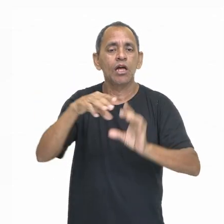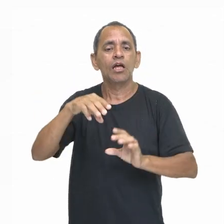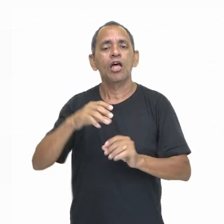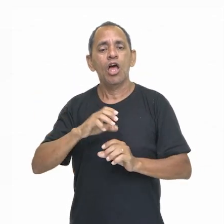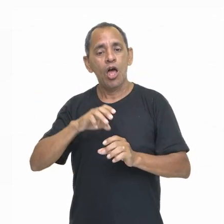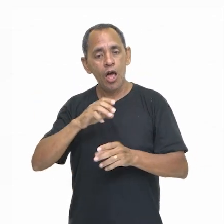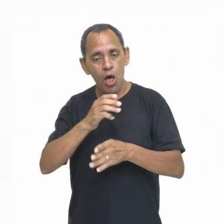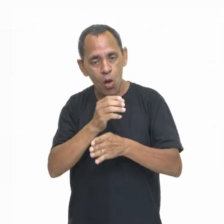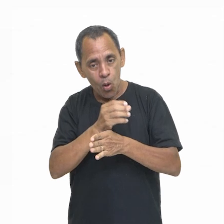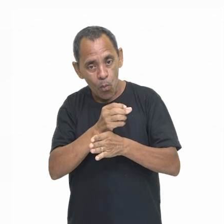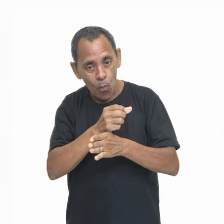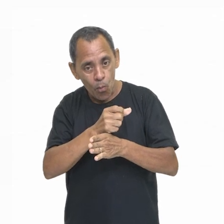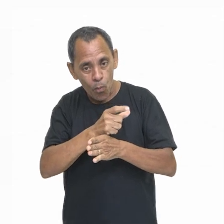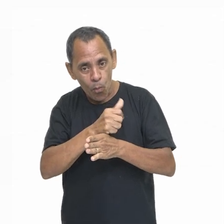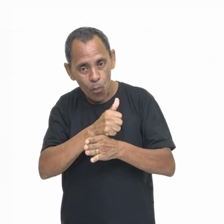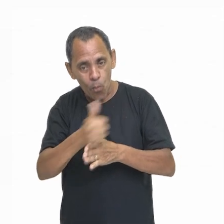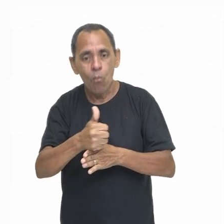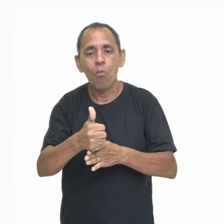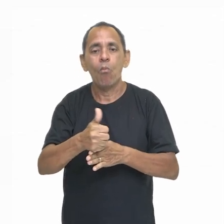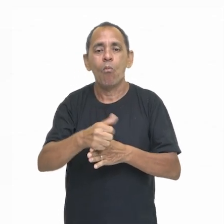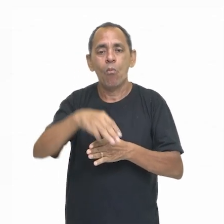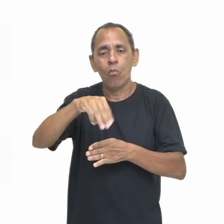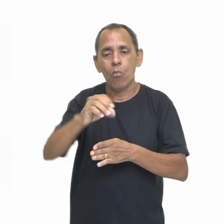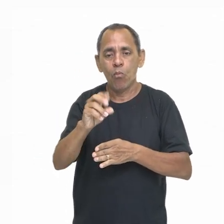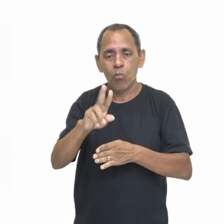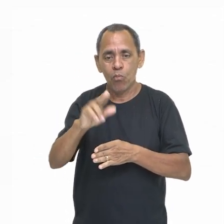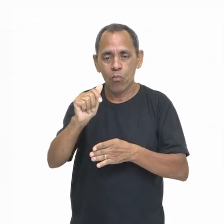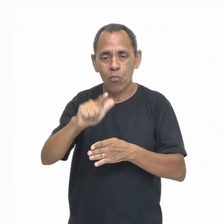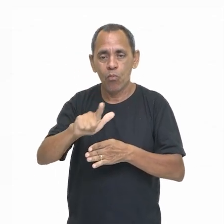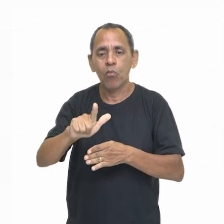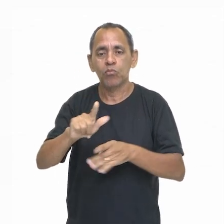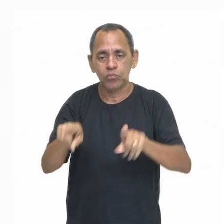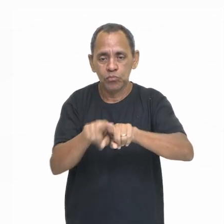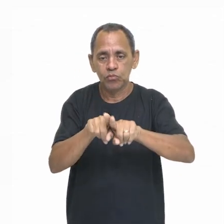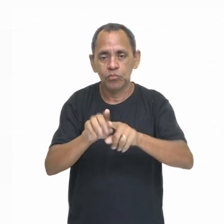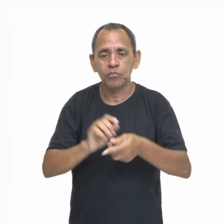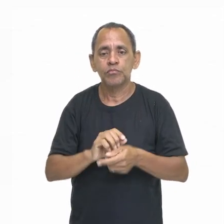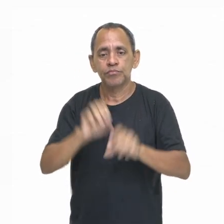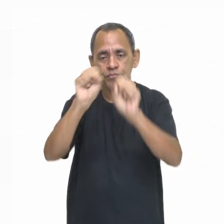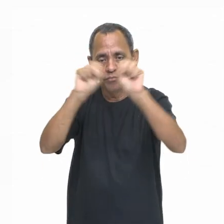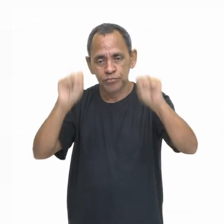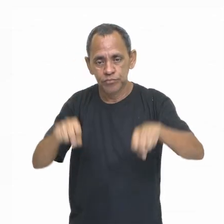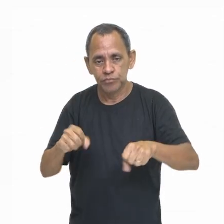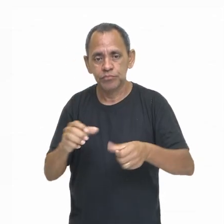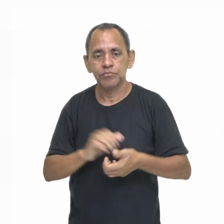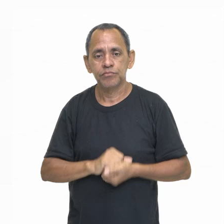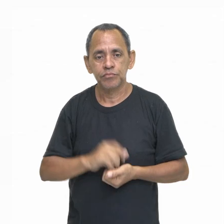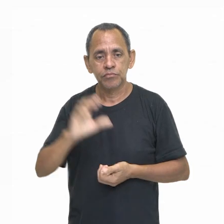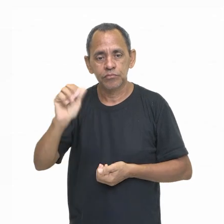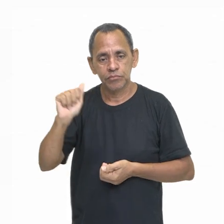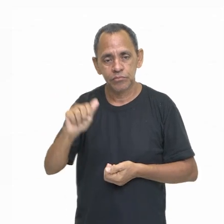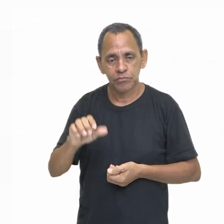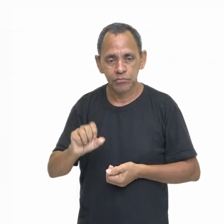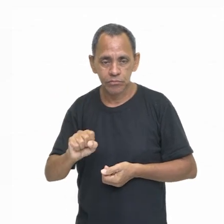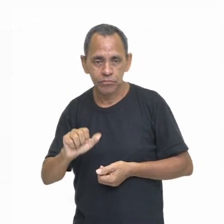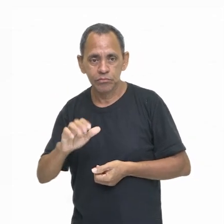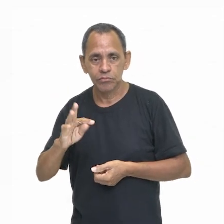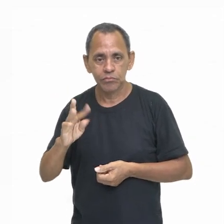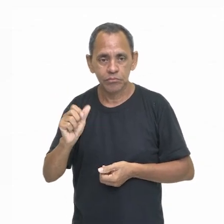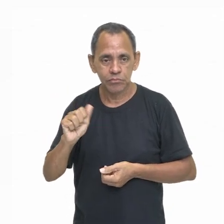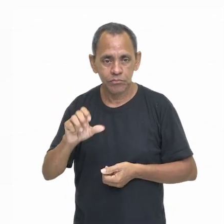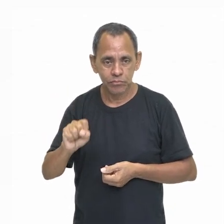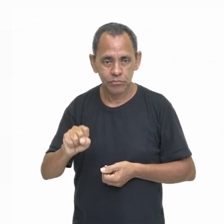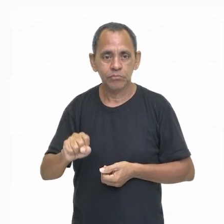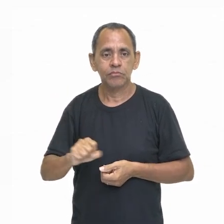extremamente importante, fique ligado, tá? O sistema de castas. Surge a